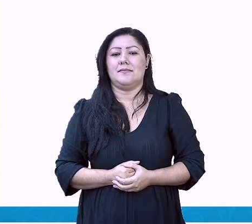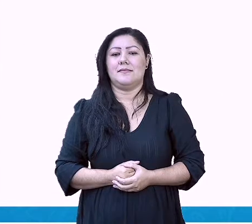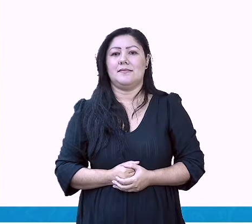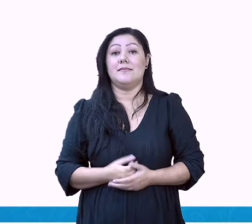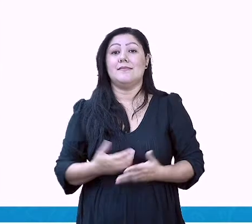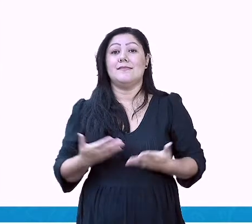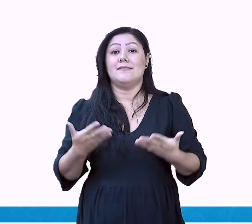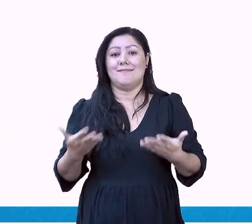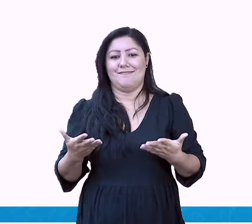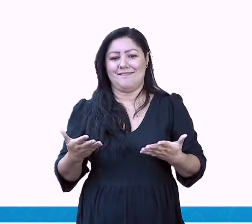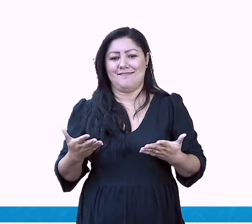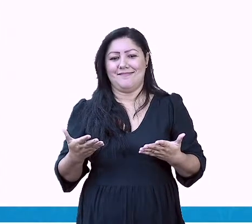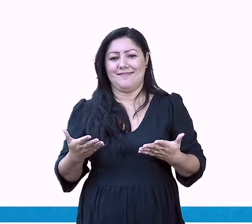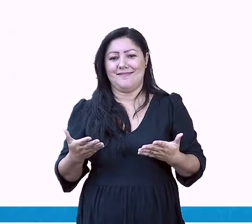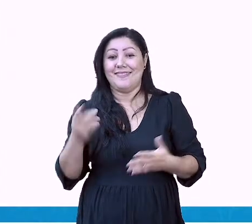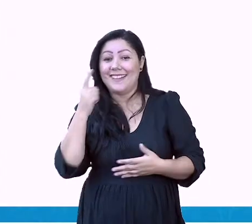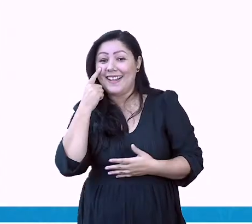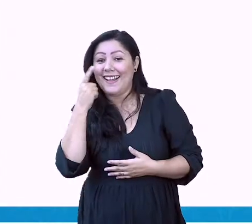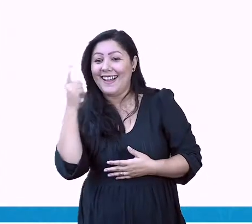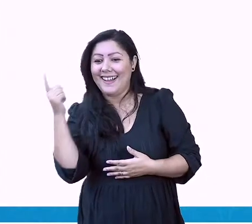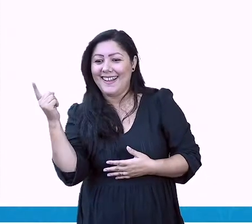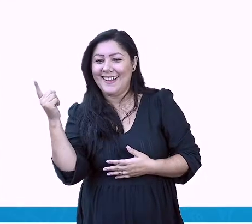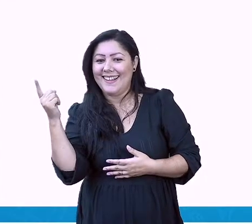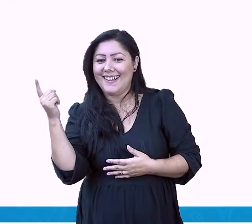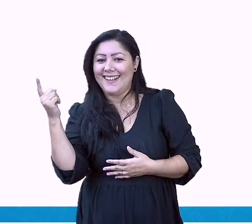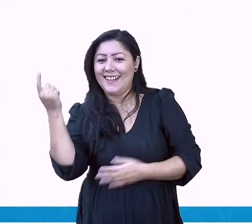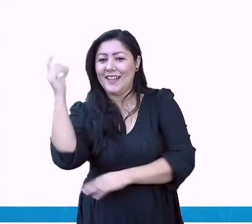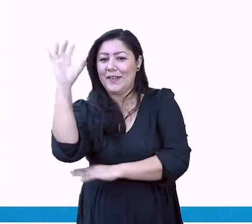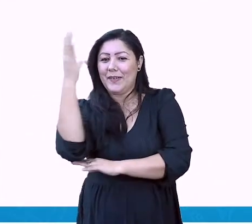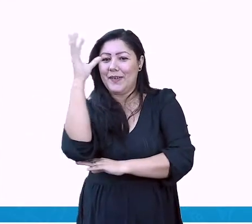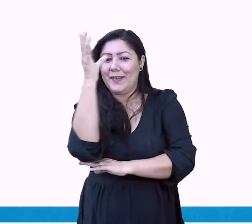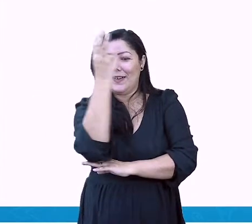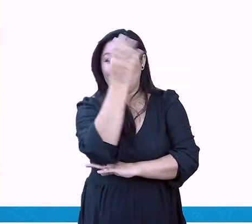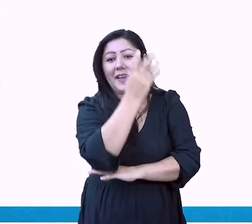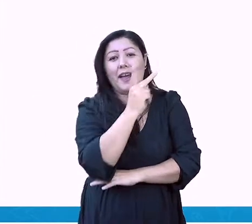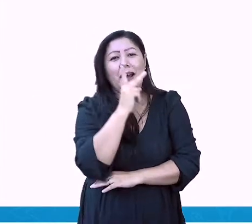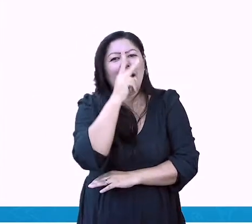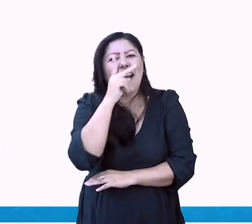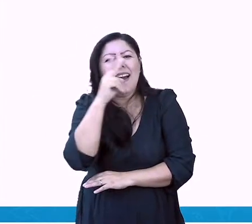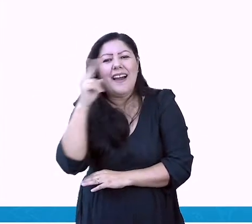O que eu disse? Você viu uma, você viu todas.